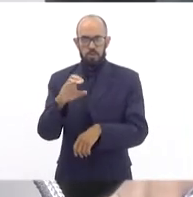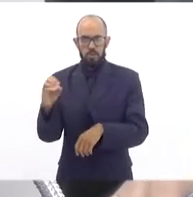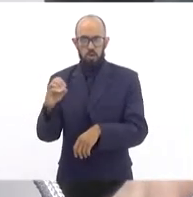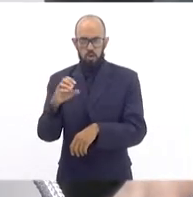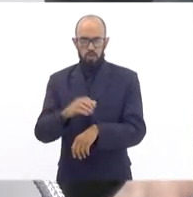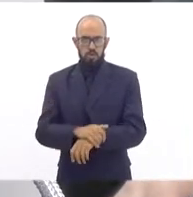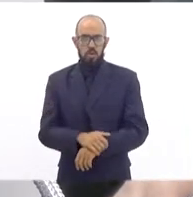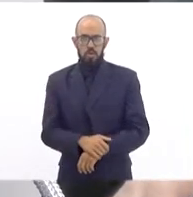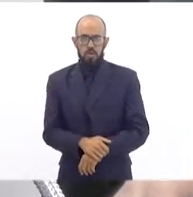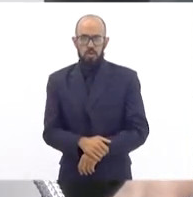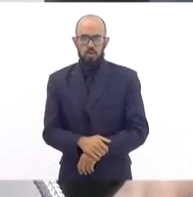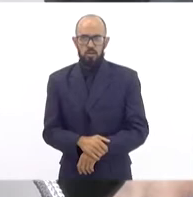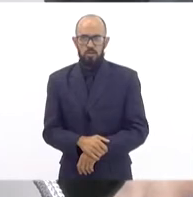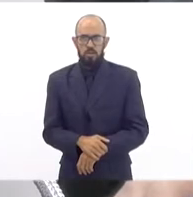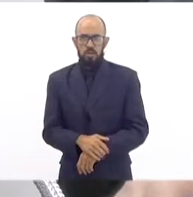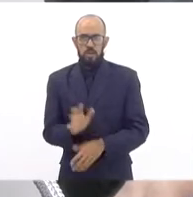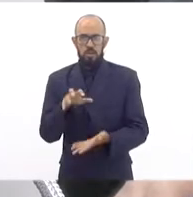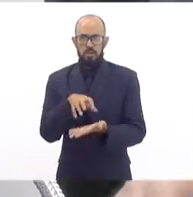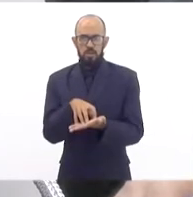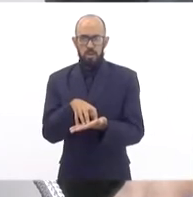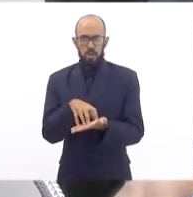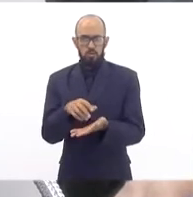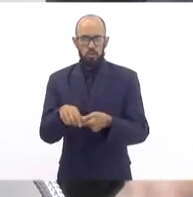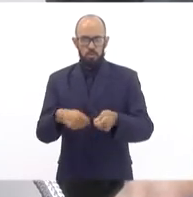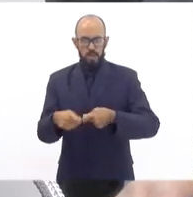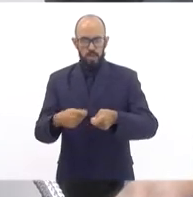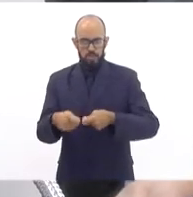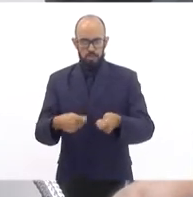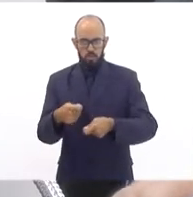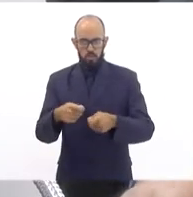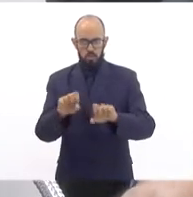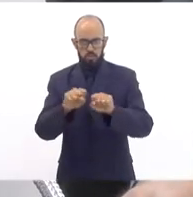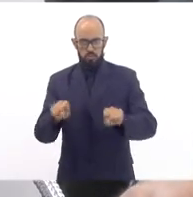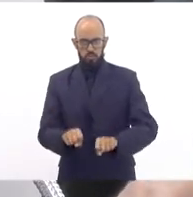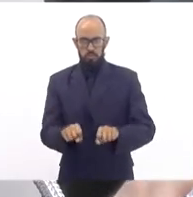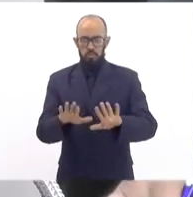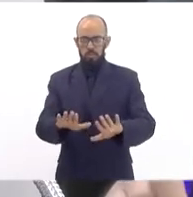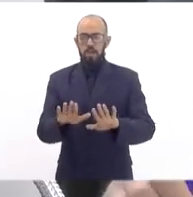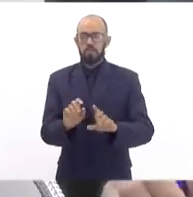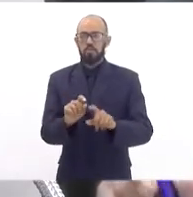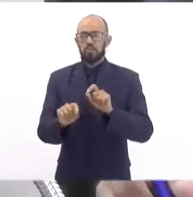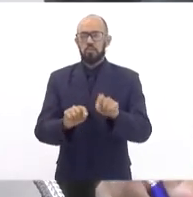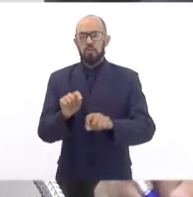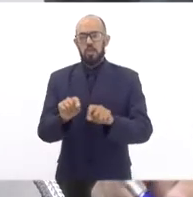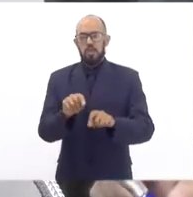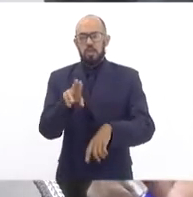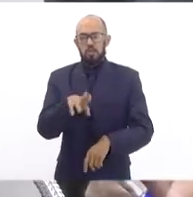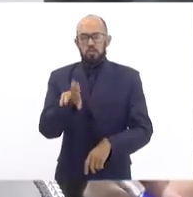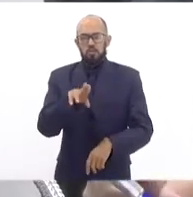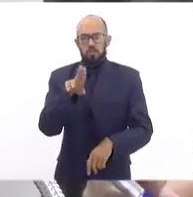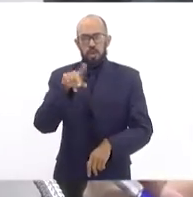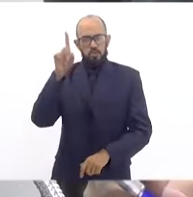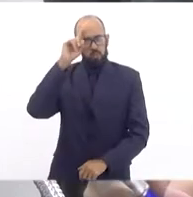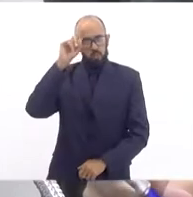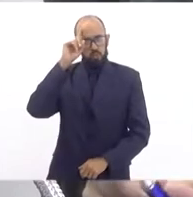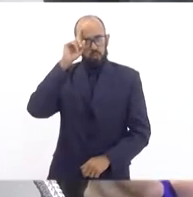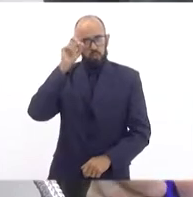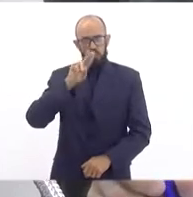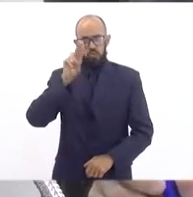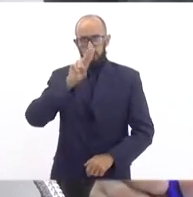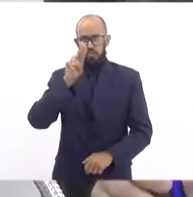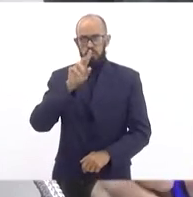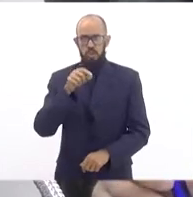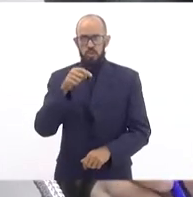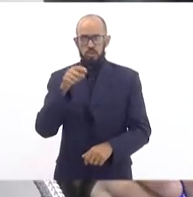sistema. Mas nenhum investimento foi feito para aquele usuário que todo dia sustenta o sistema. Isso